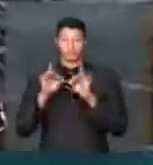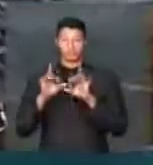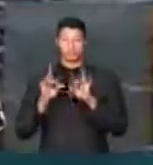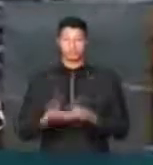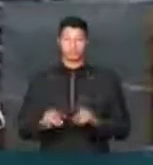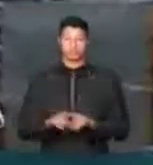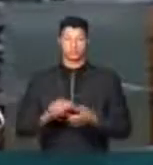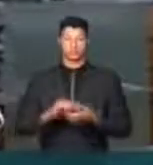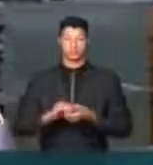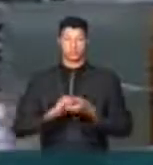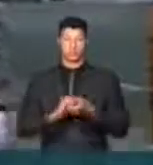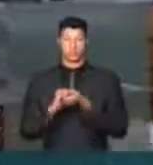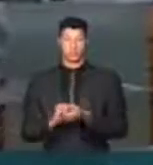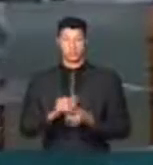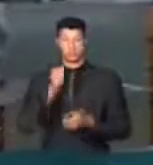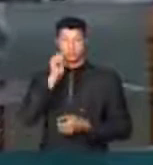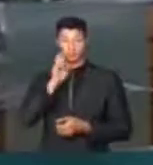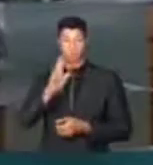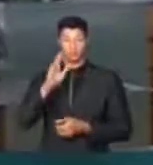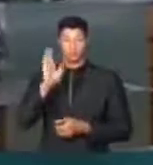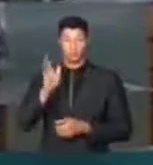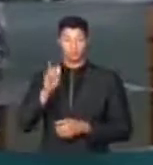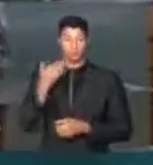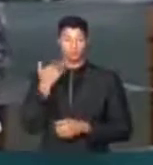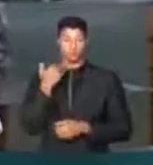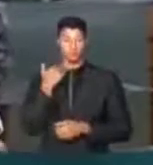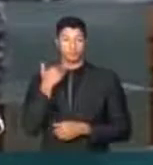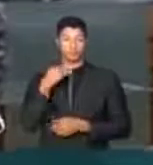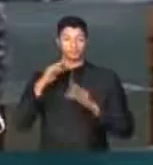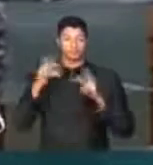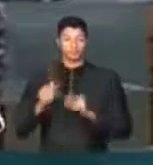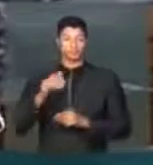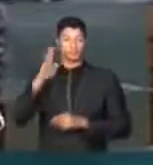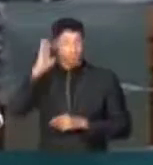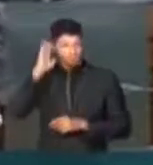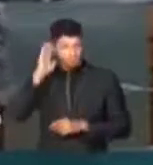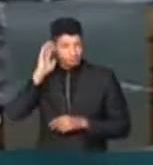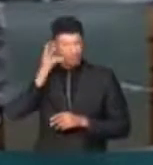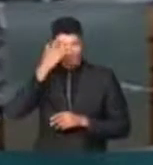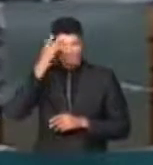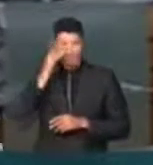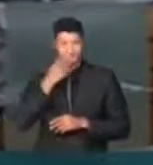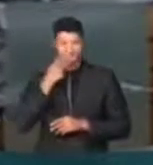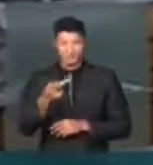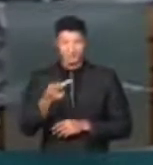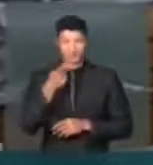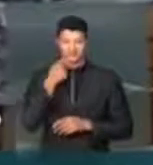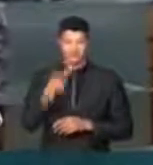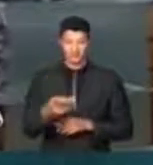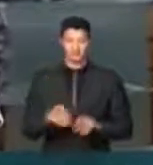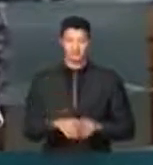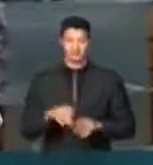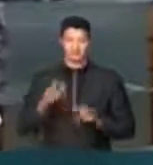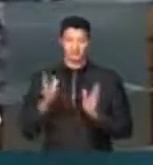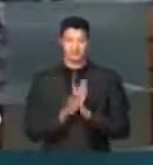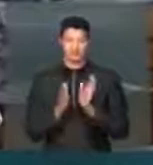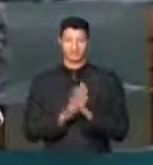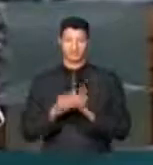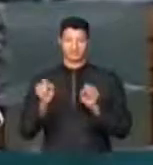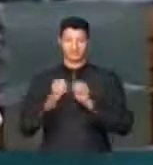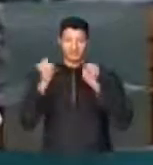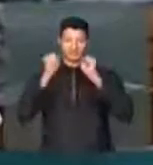especial também cumprimentar o senhor. Já deve estar cansado de tanto ouvir aqui os parabéns e os votos